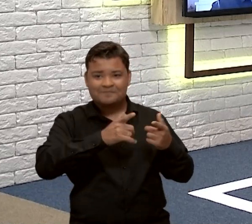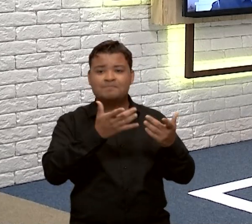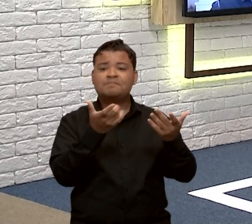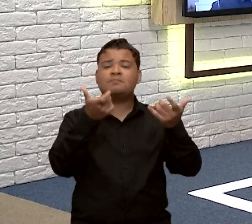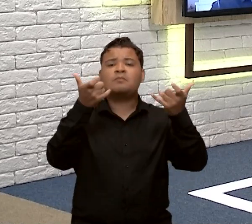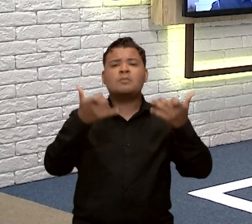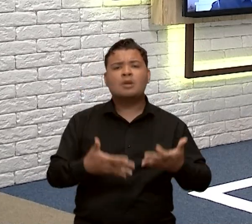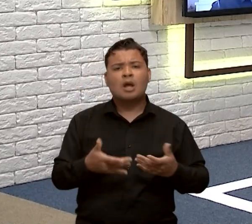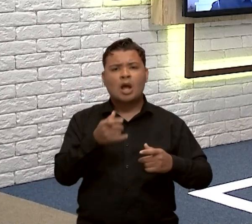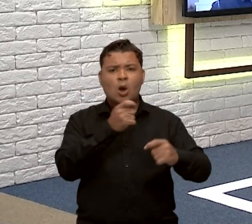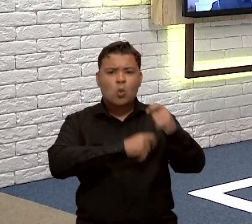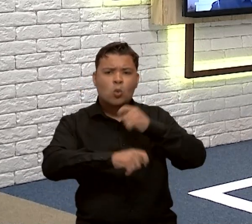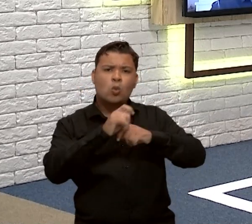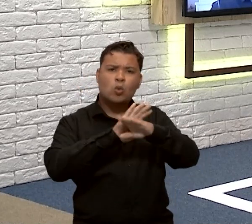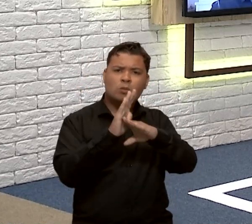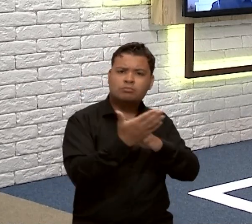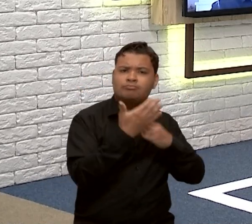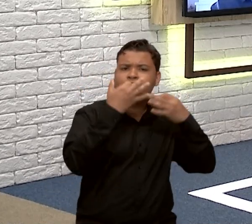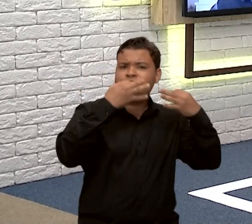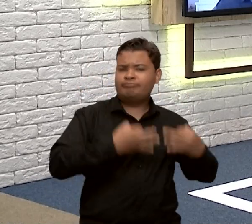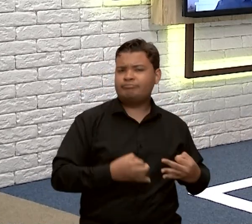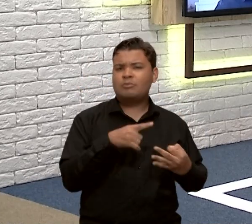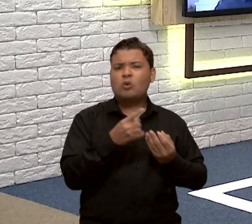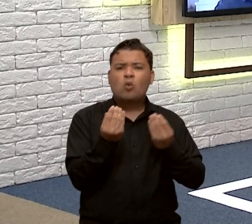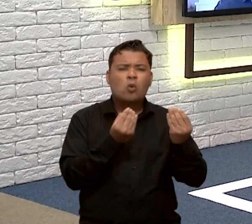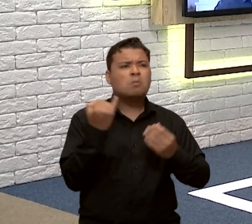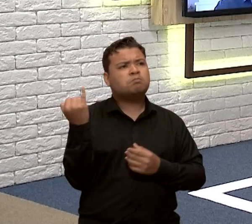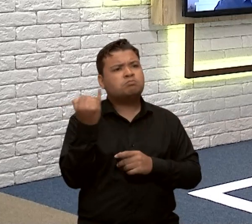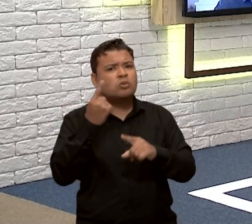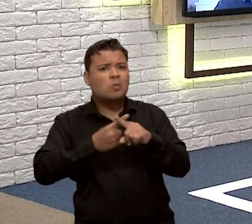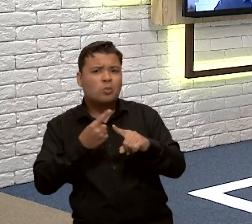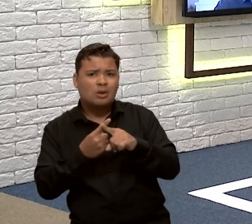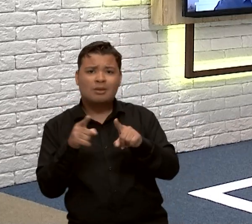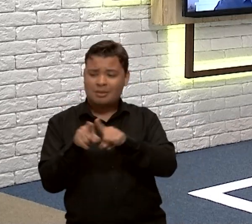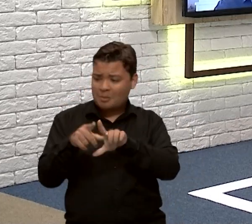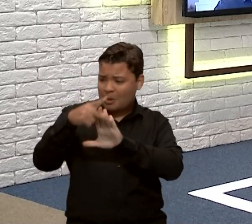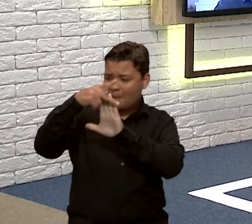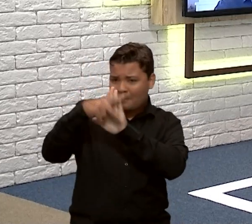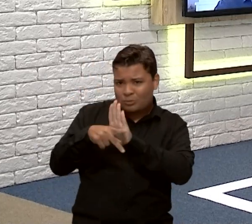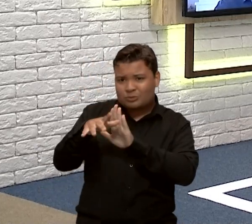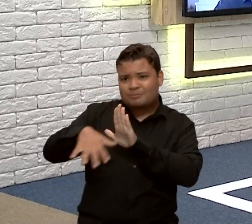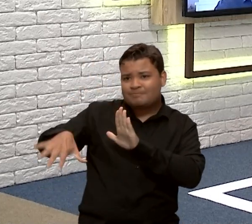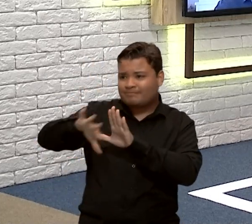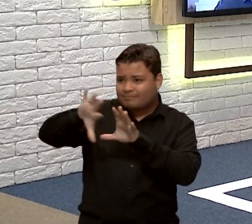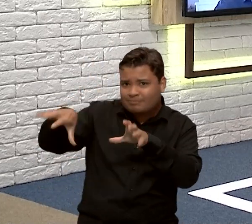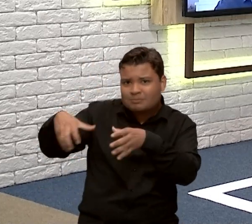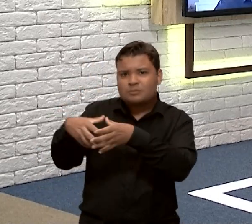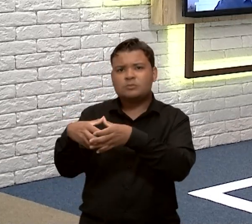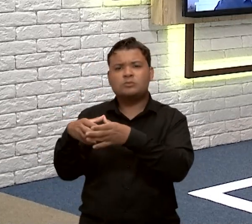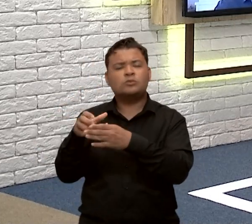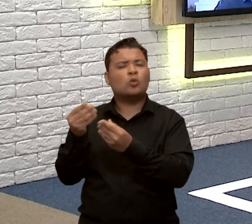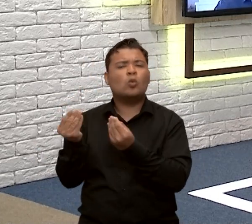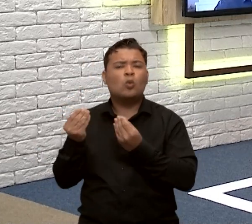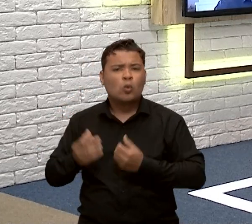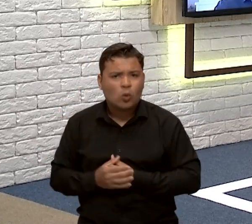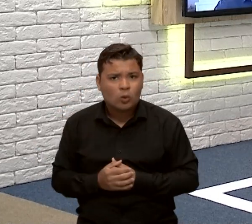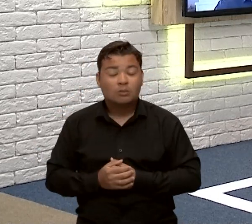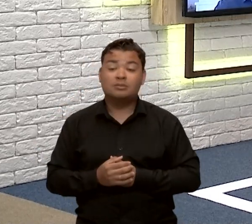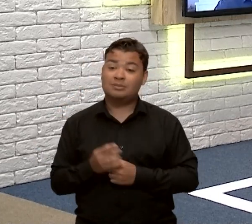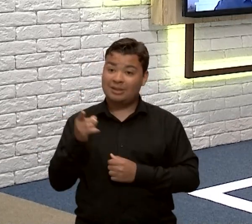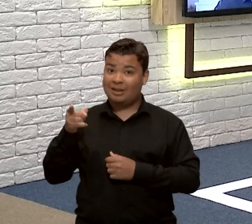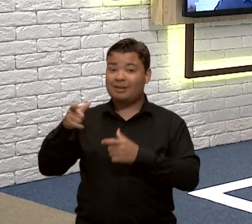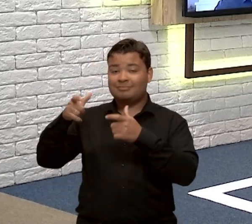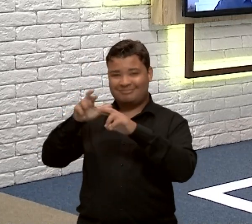economia solidária, do desenvolvimento do projeto, junto com os catadores e catadoras de materiais recicláveis da cidade de Goiás, para o